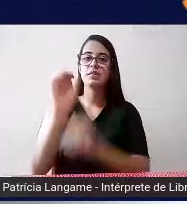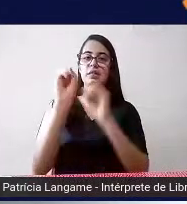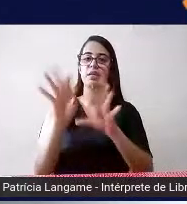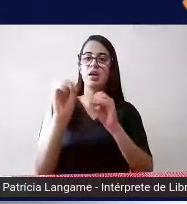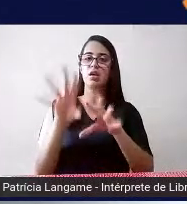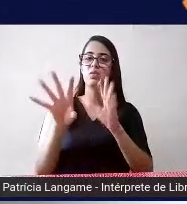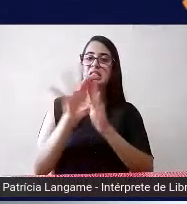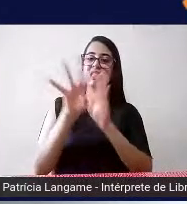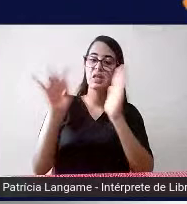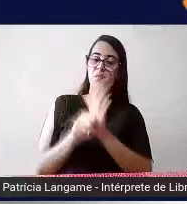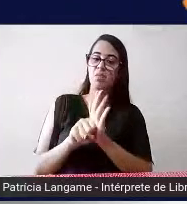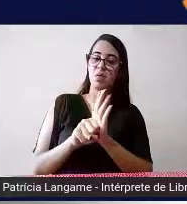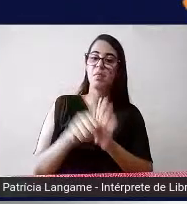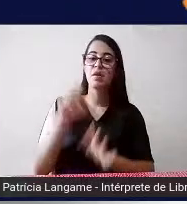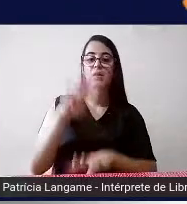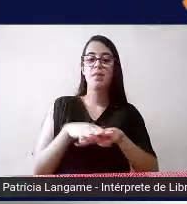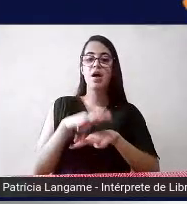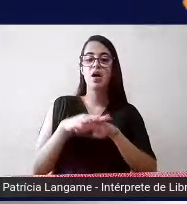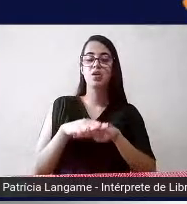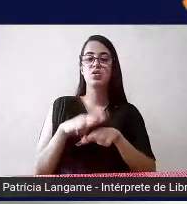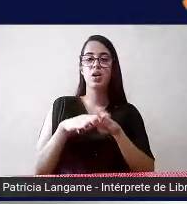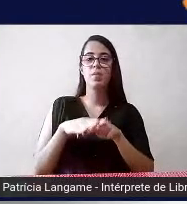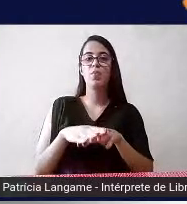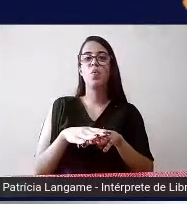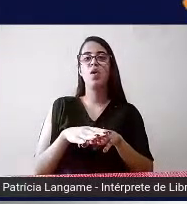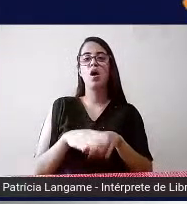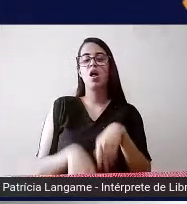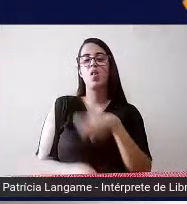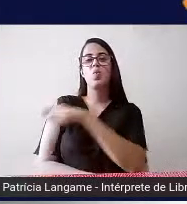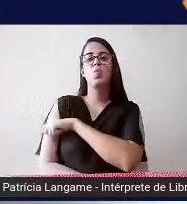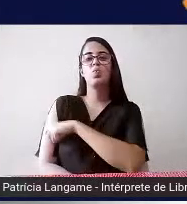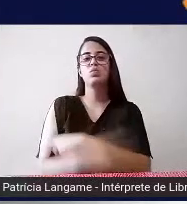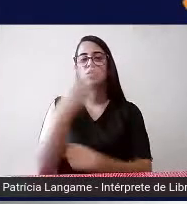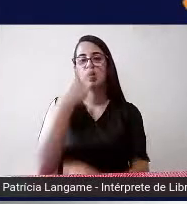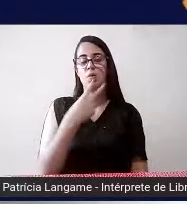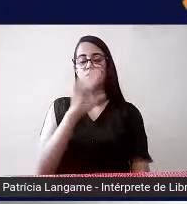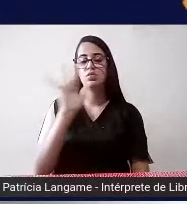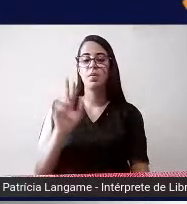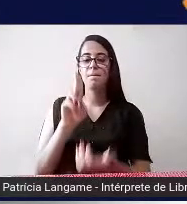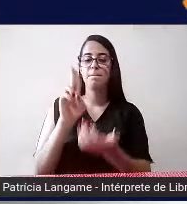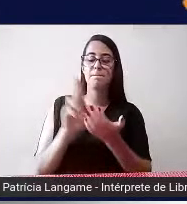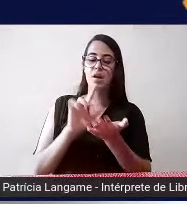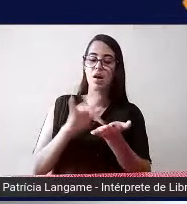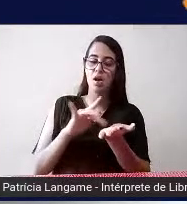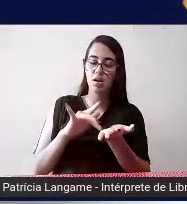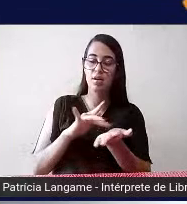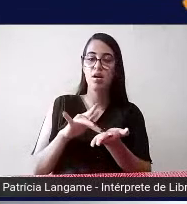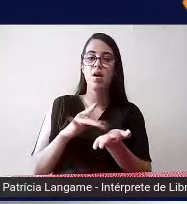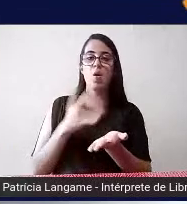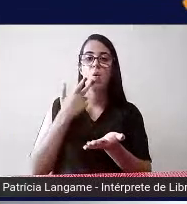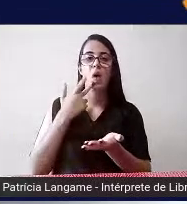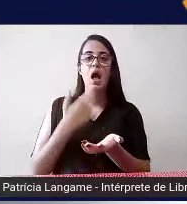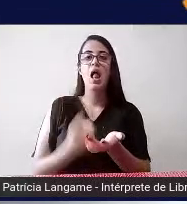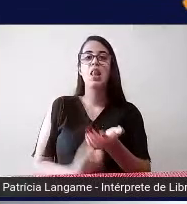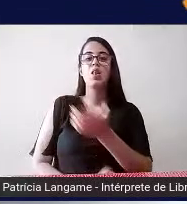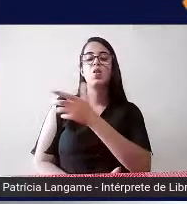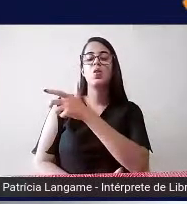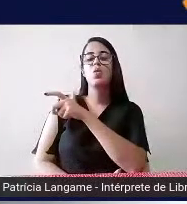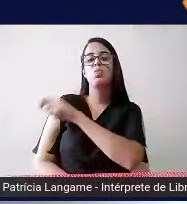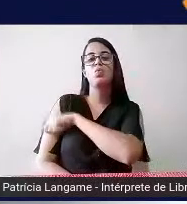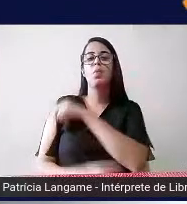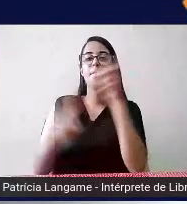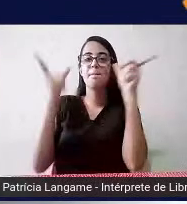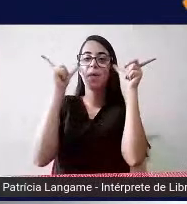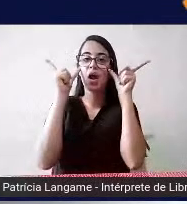matemática pro aluno cego aquele aluno faz uso do braile o aluno com baixa visão ele consegue de alguma